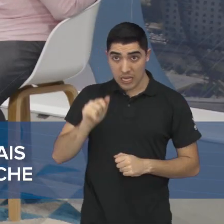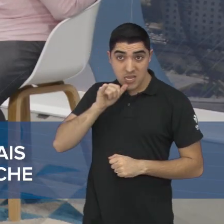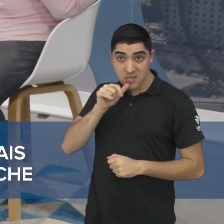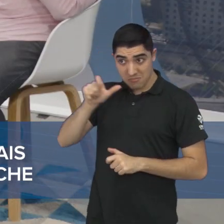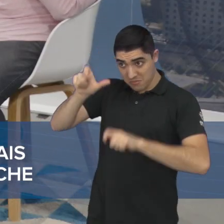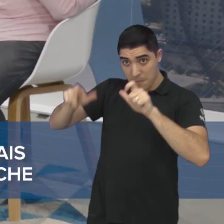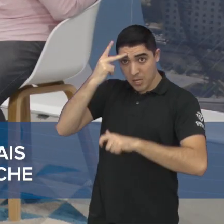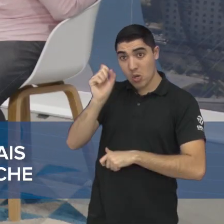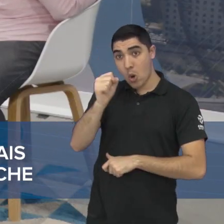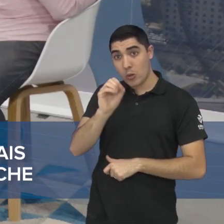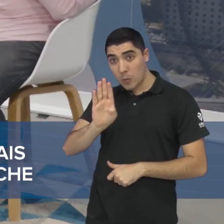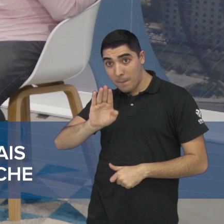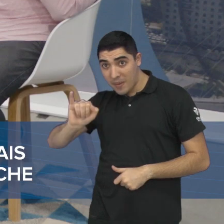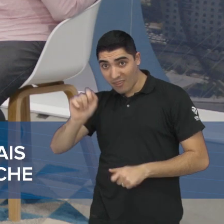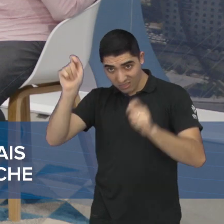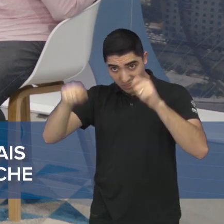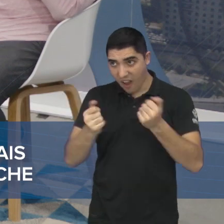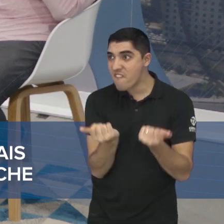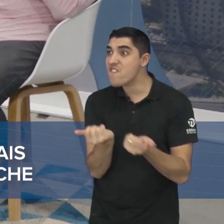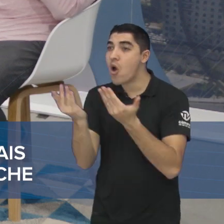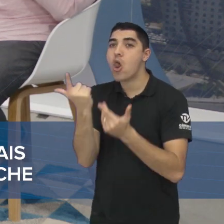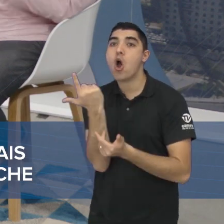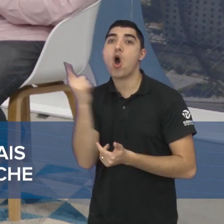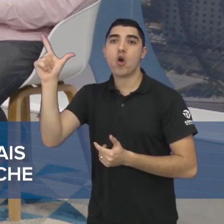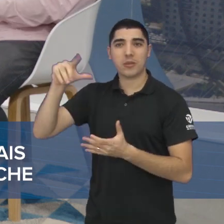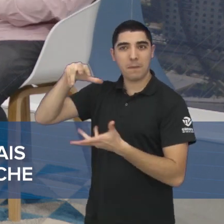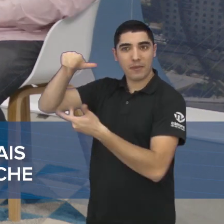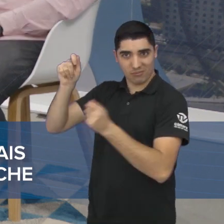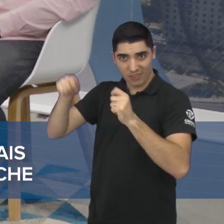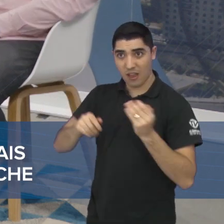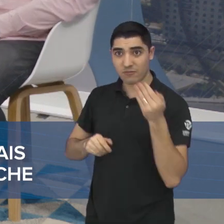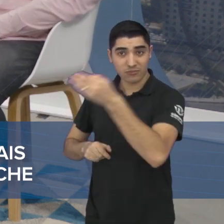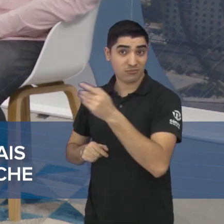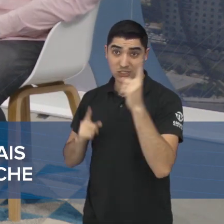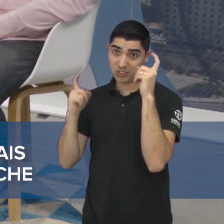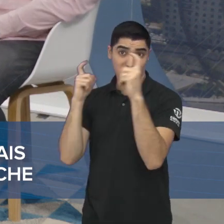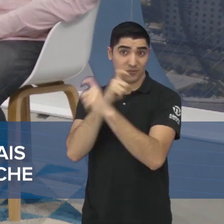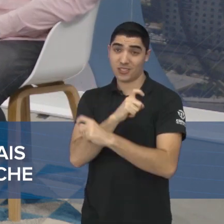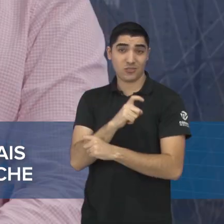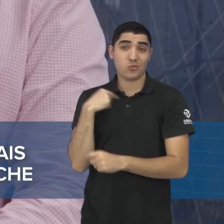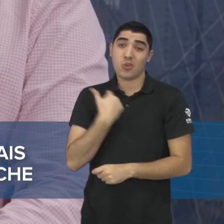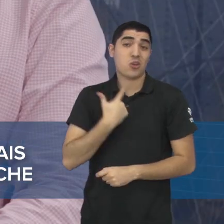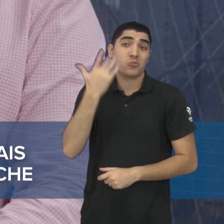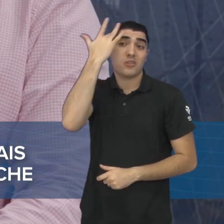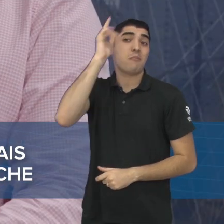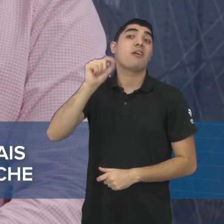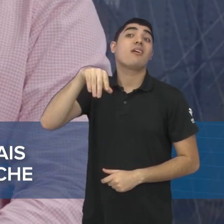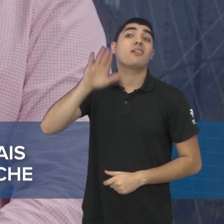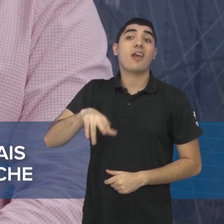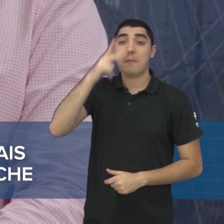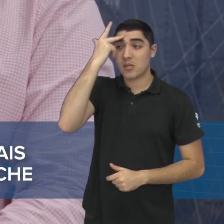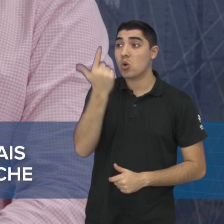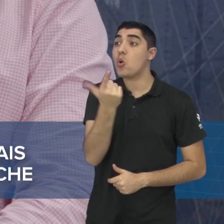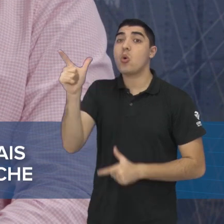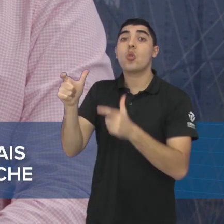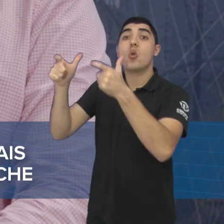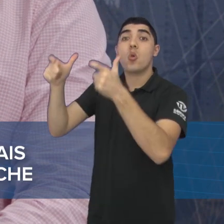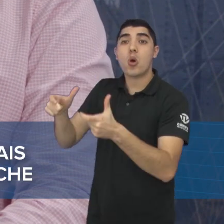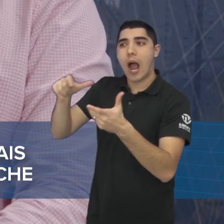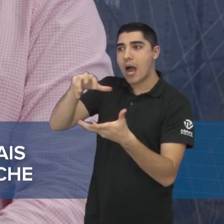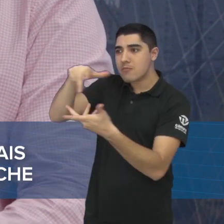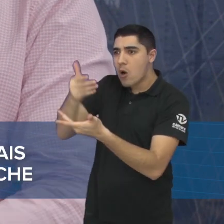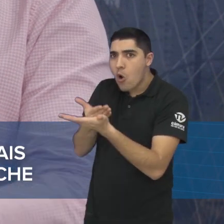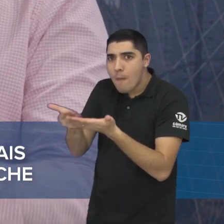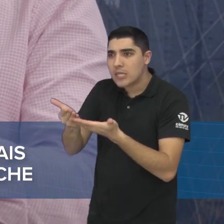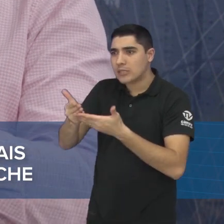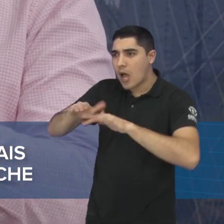os 8 bilhões de pessoas? Né? Então a questão é bem complicada, porque a gente não sabe quem vai. Se a gente coloniza um outro lugar, a